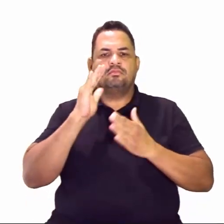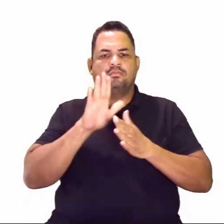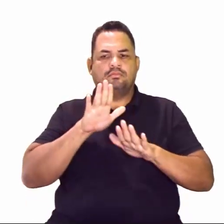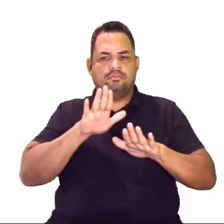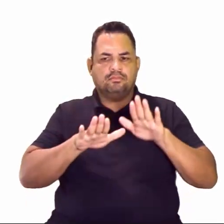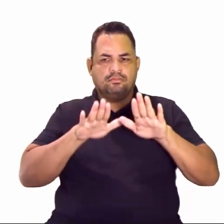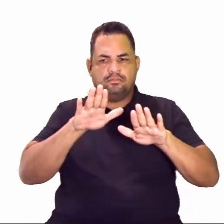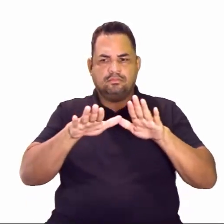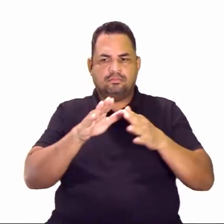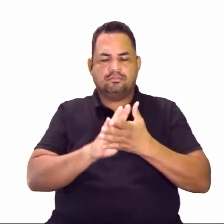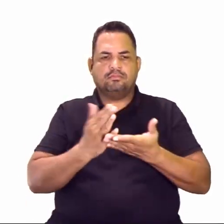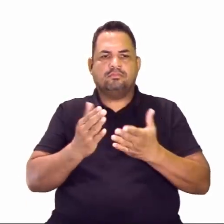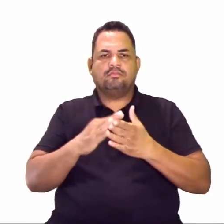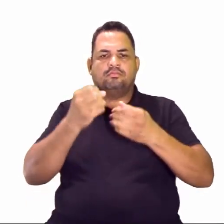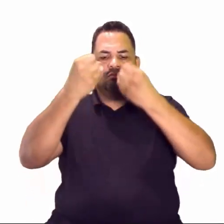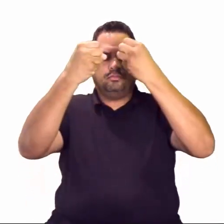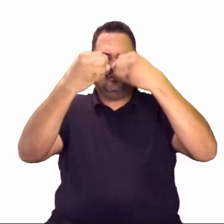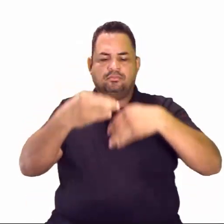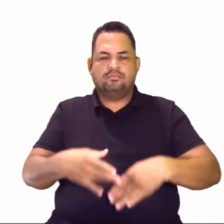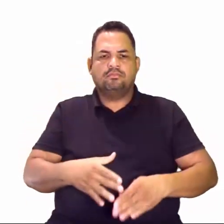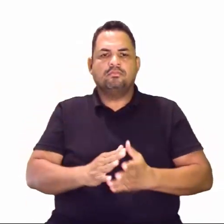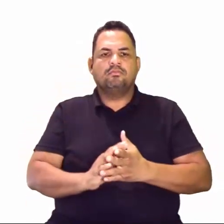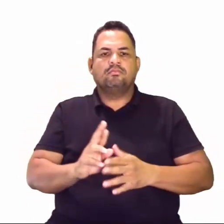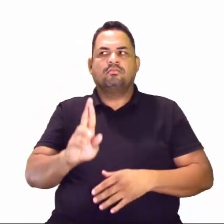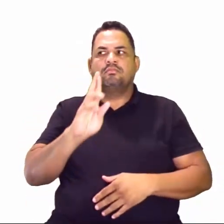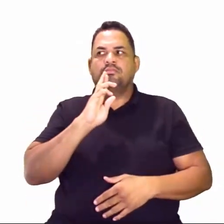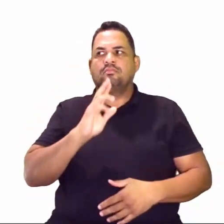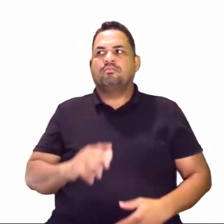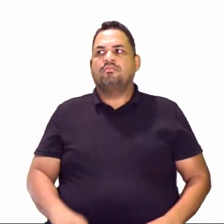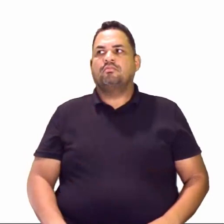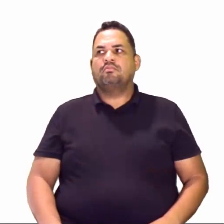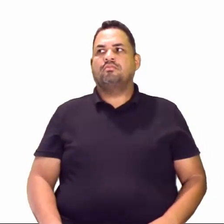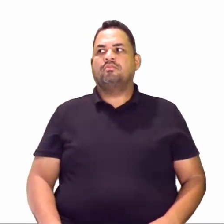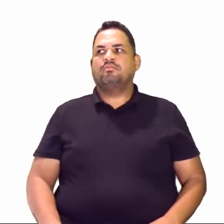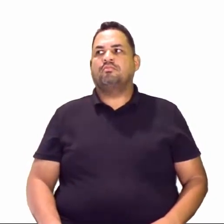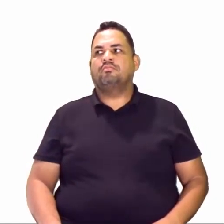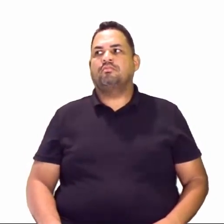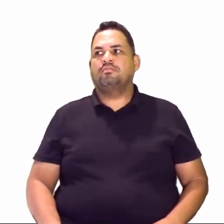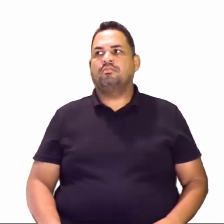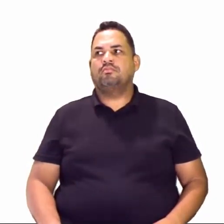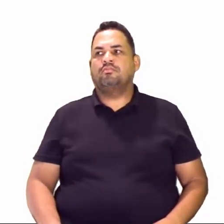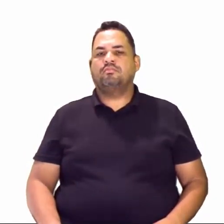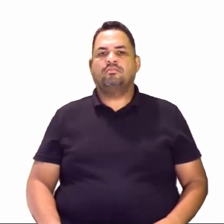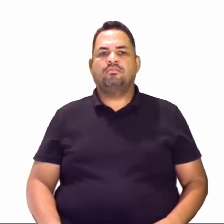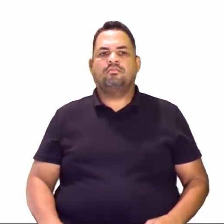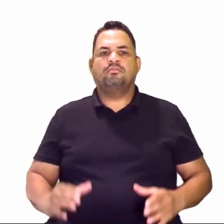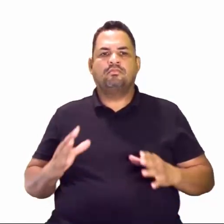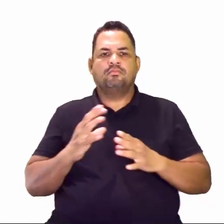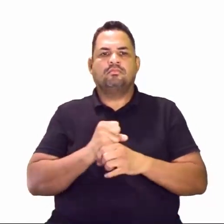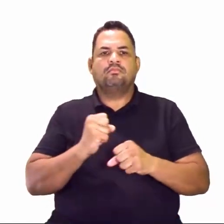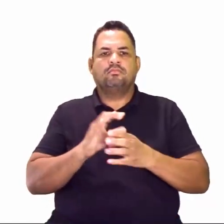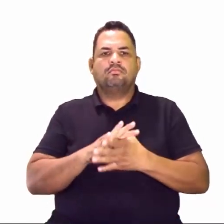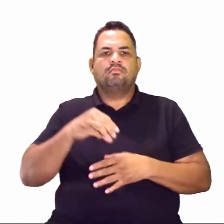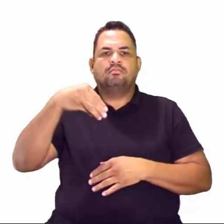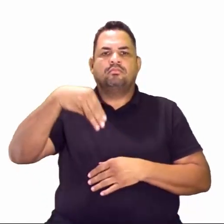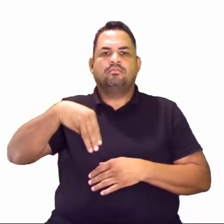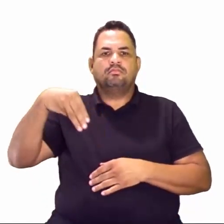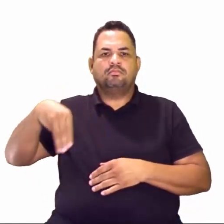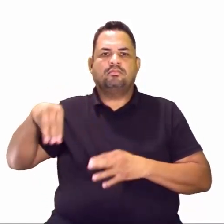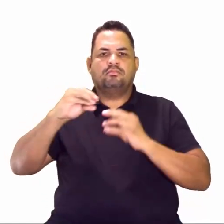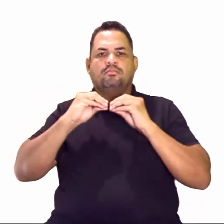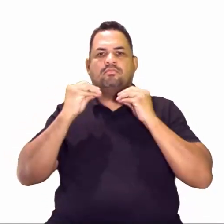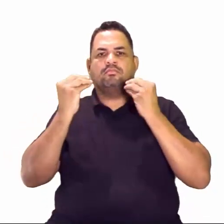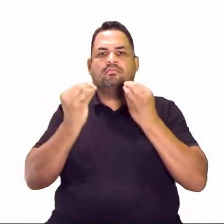a passo para justificar essa resposta. Primeiro passo, calcular a massa molar